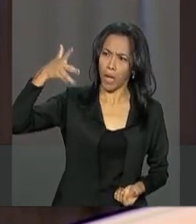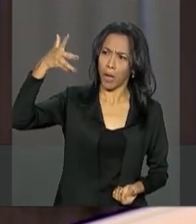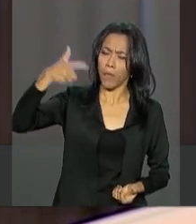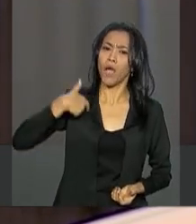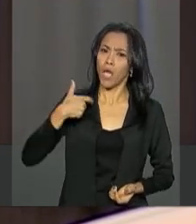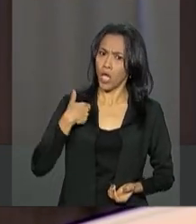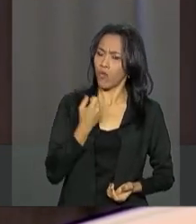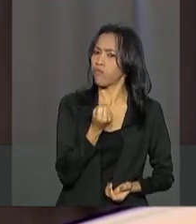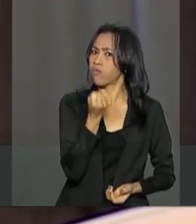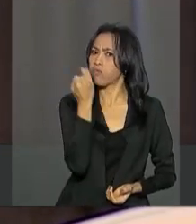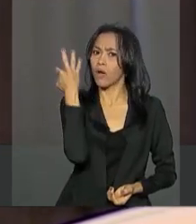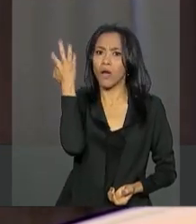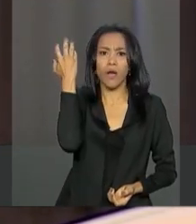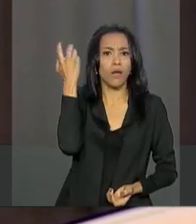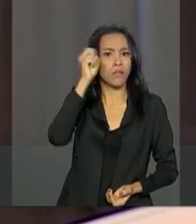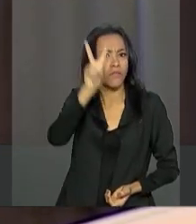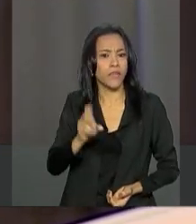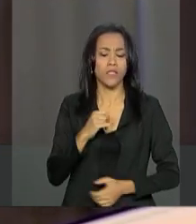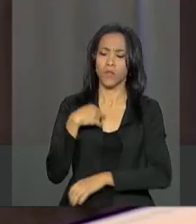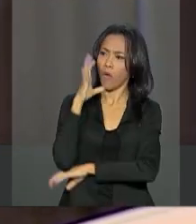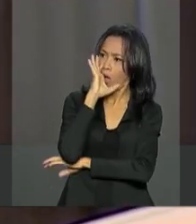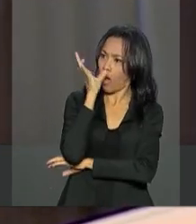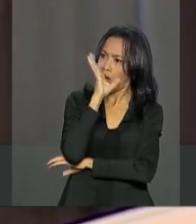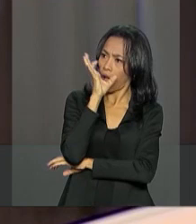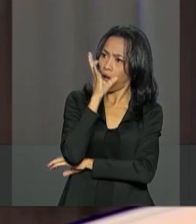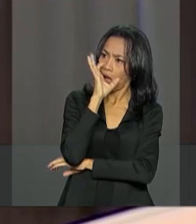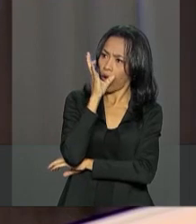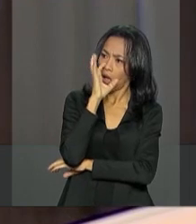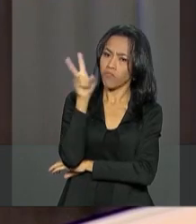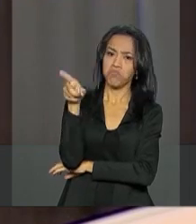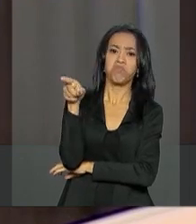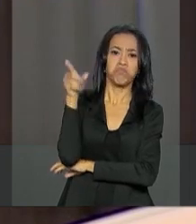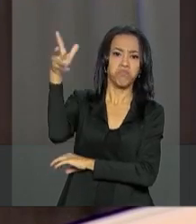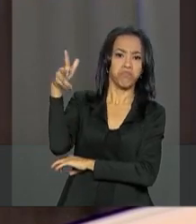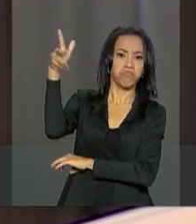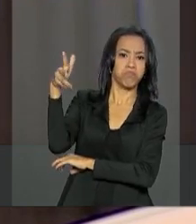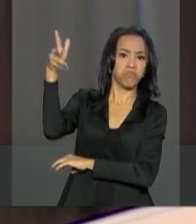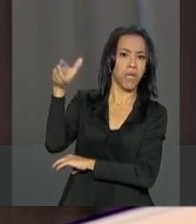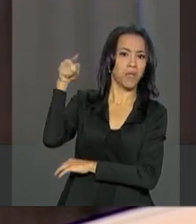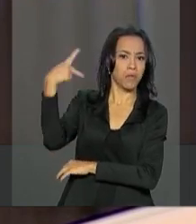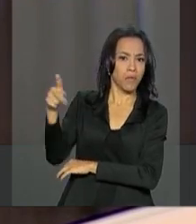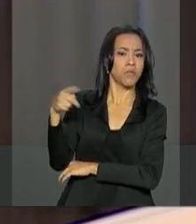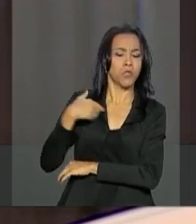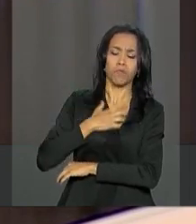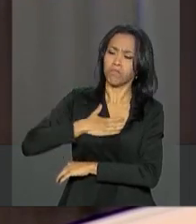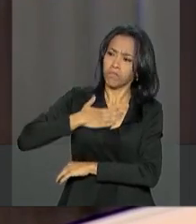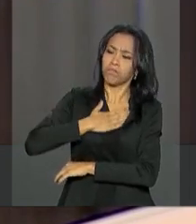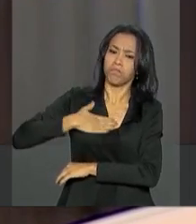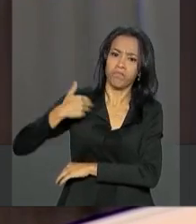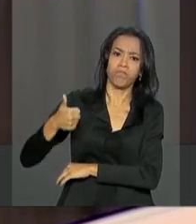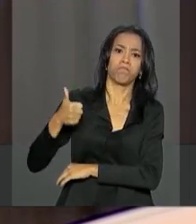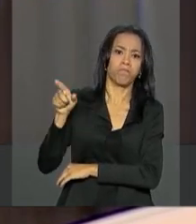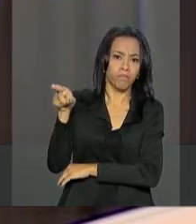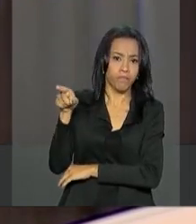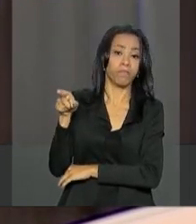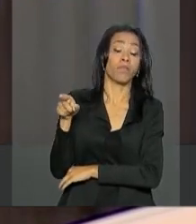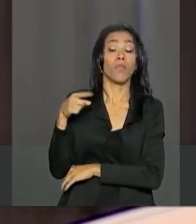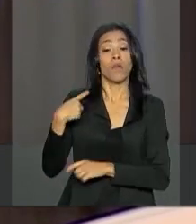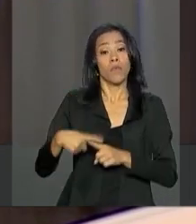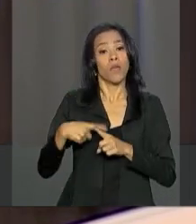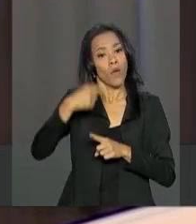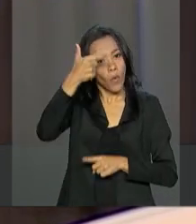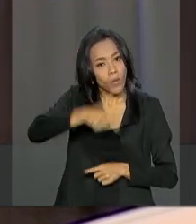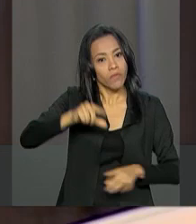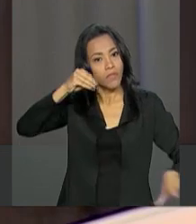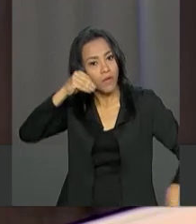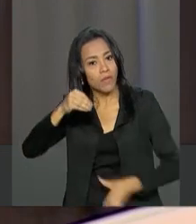o Robson inúmeras vezes e sempre com muito gosto cívico, não é? Porque, mais uma vez, reitero, as